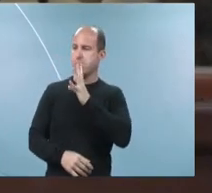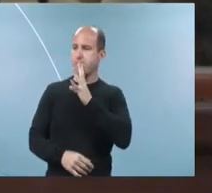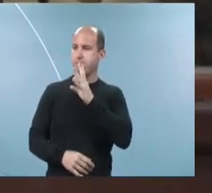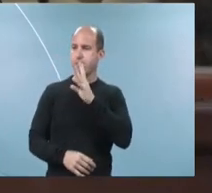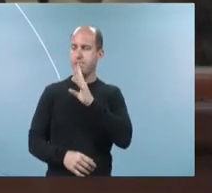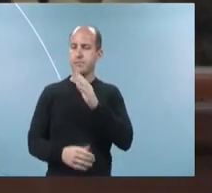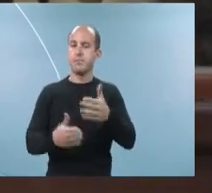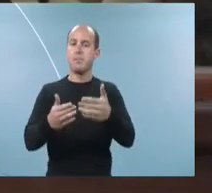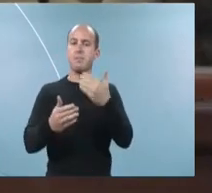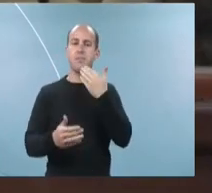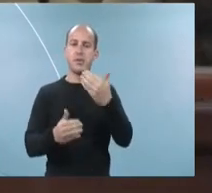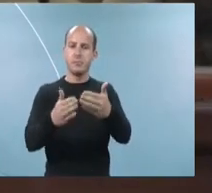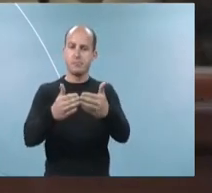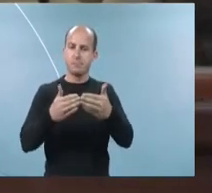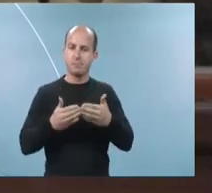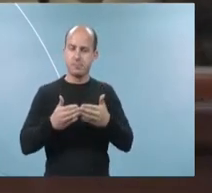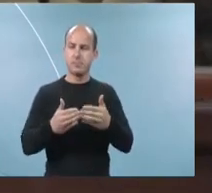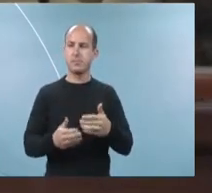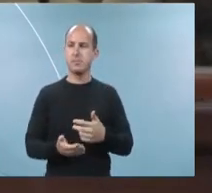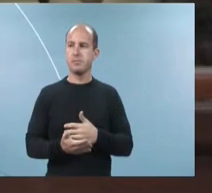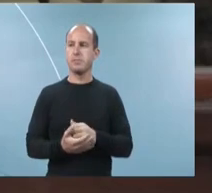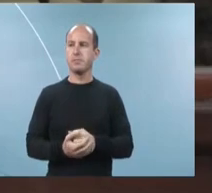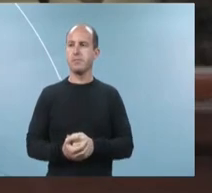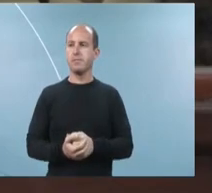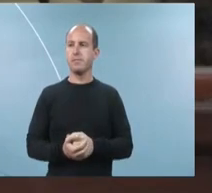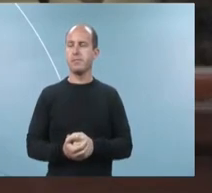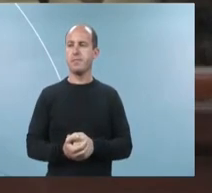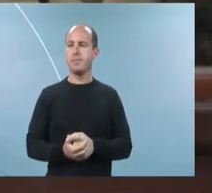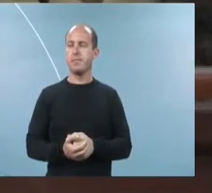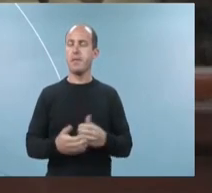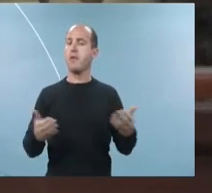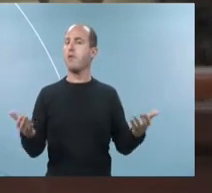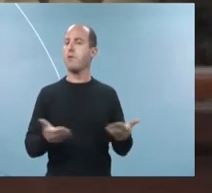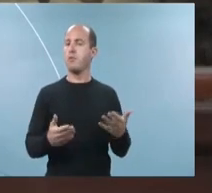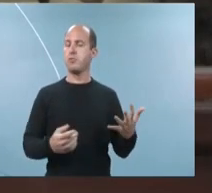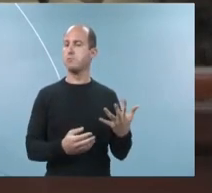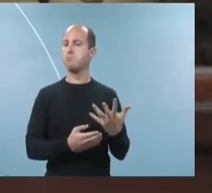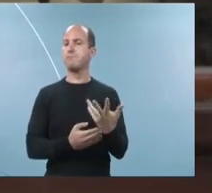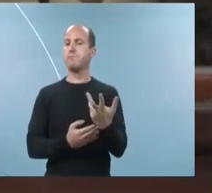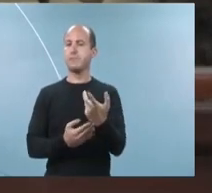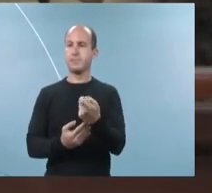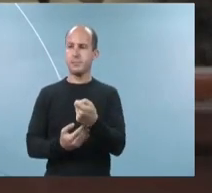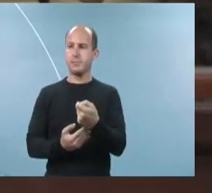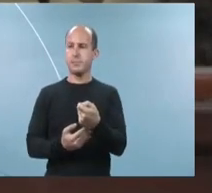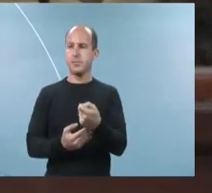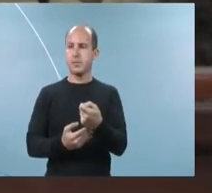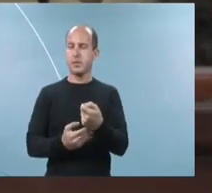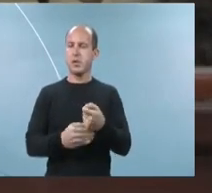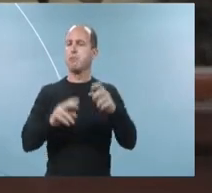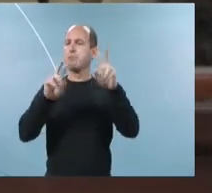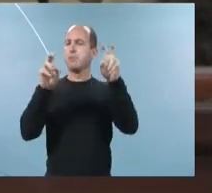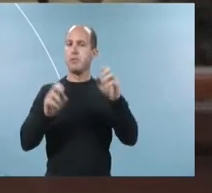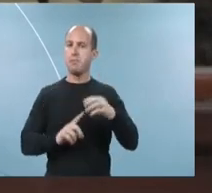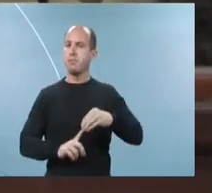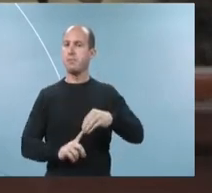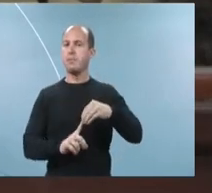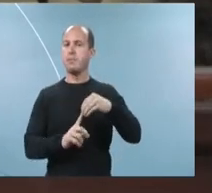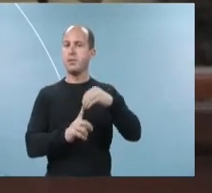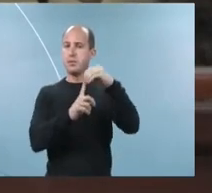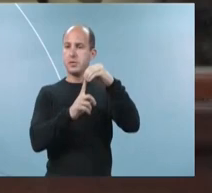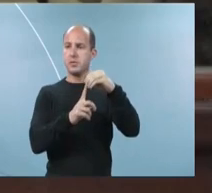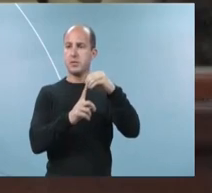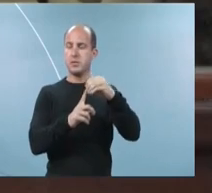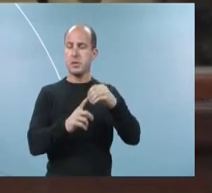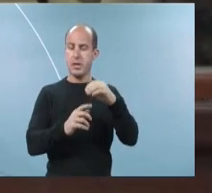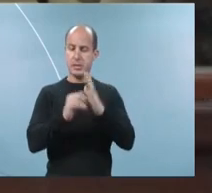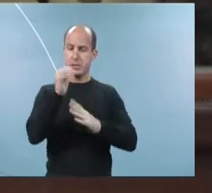peço licença e passagem. Hoje o artesanato é o tema principal, e as